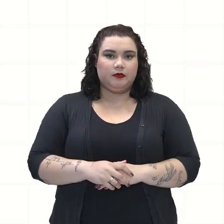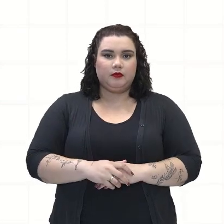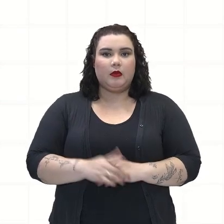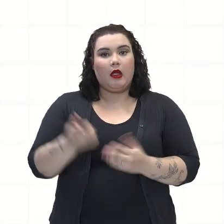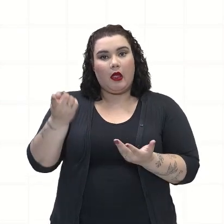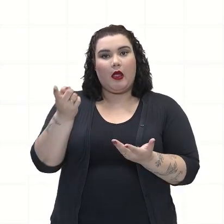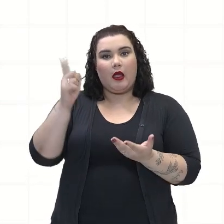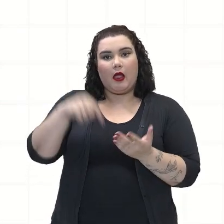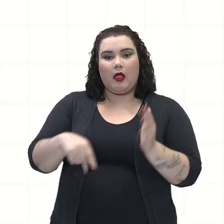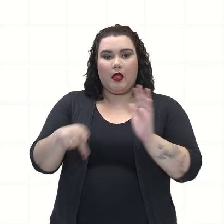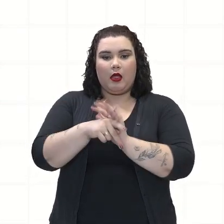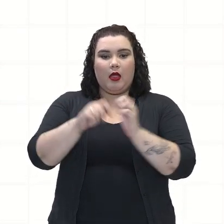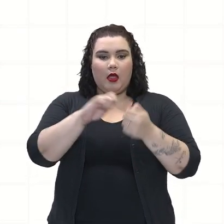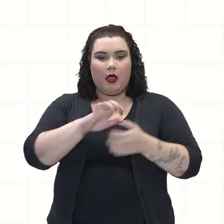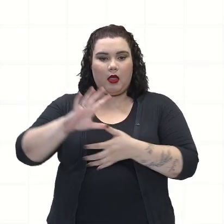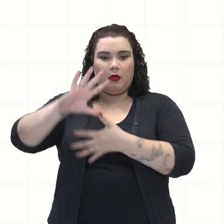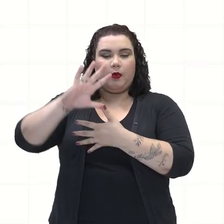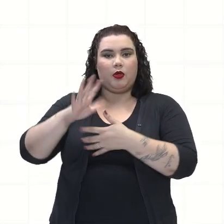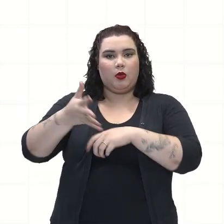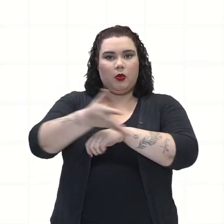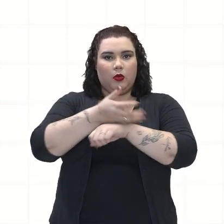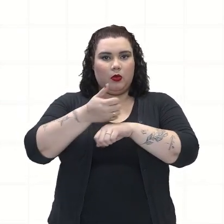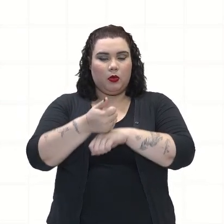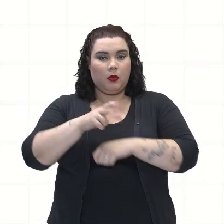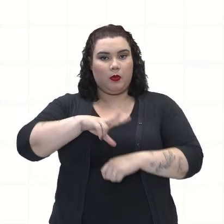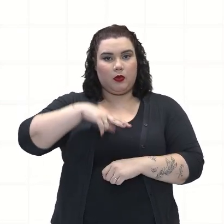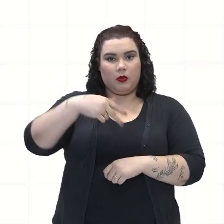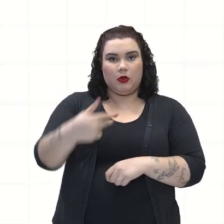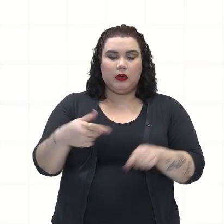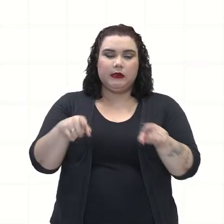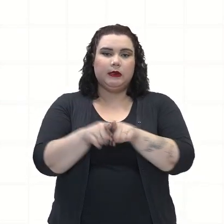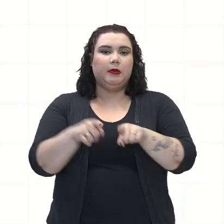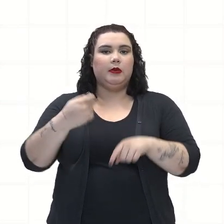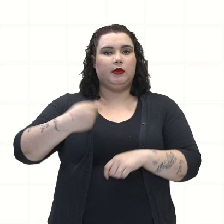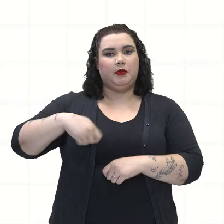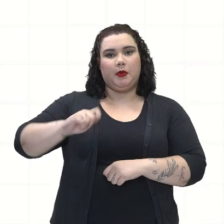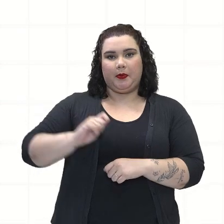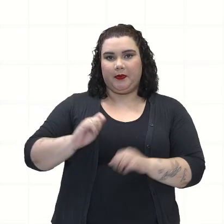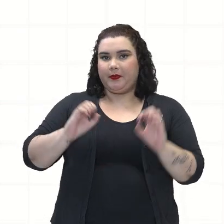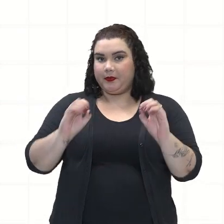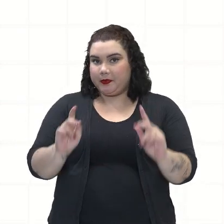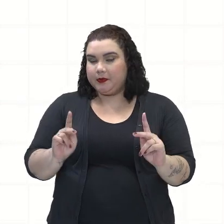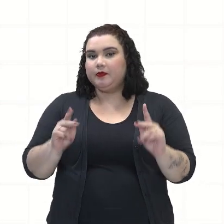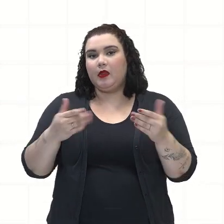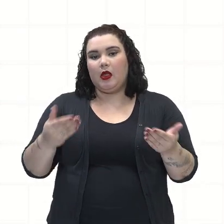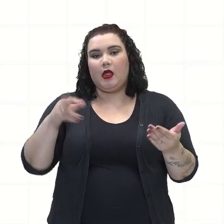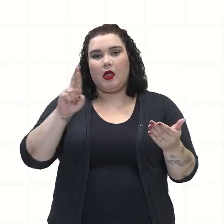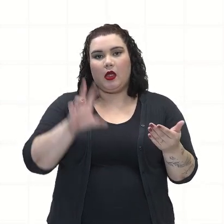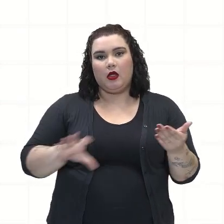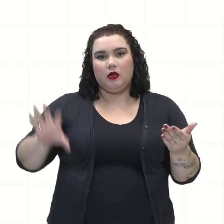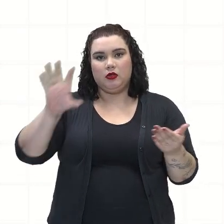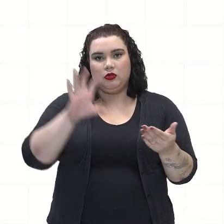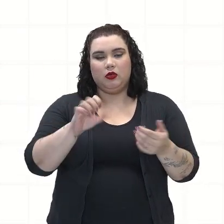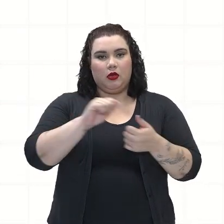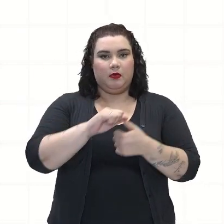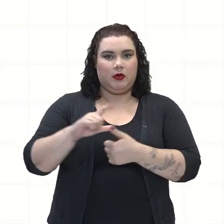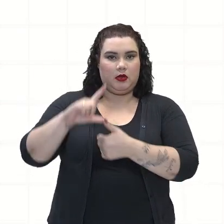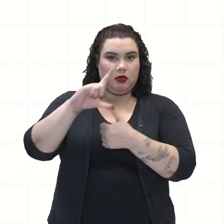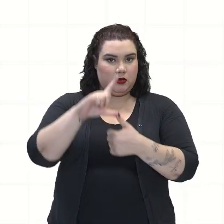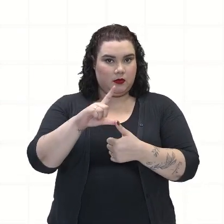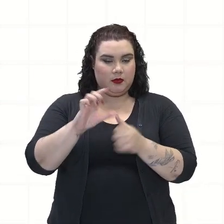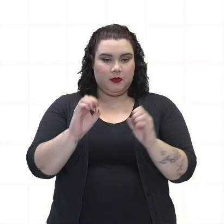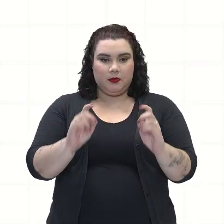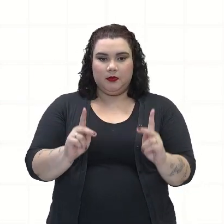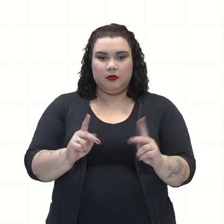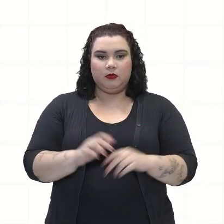é justamente essa América de colonização, tanto portuguesa como também espanhola, que é a região que compreende a América Latina.